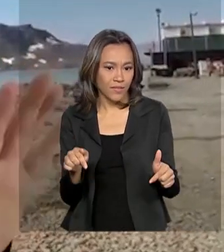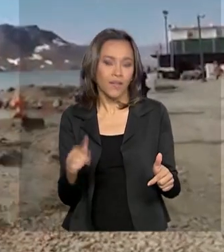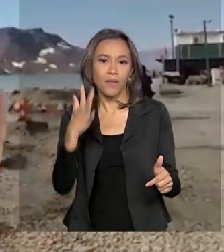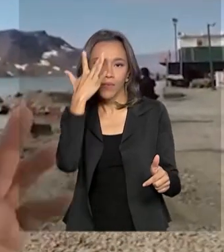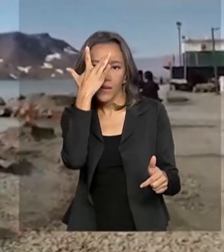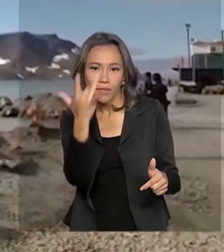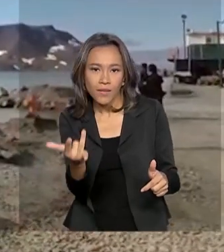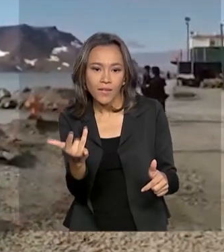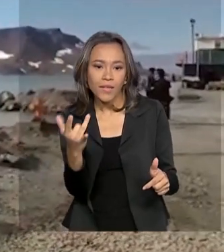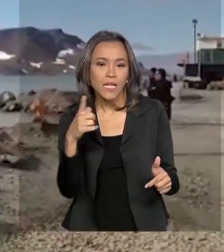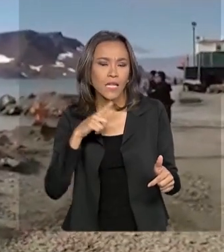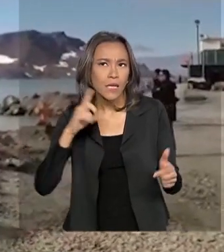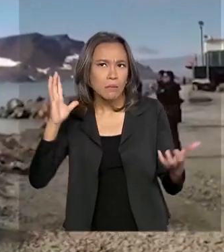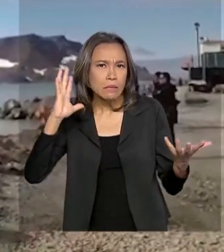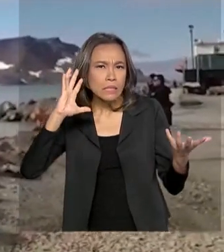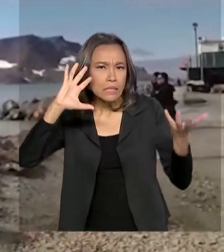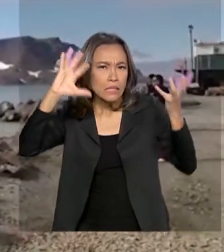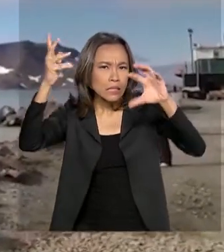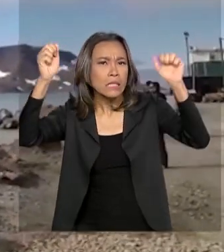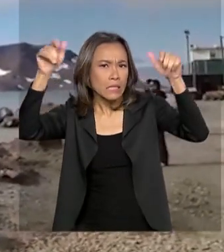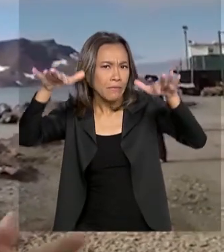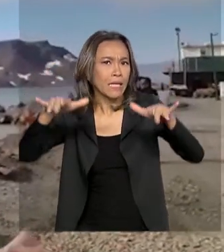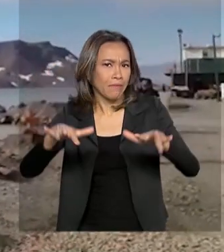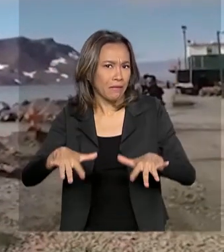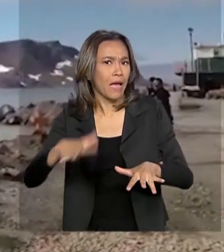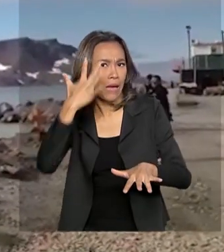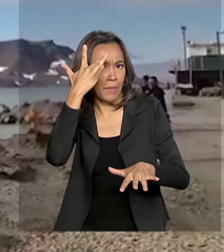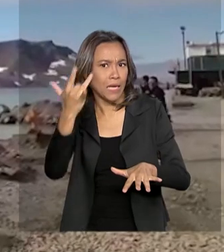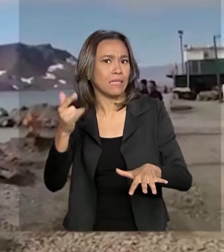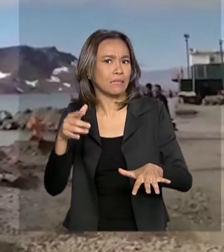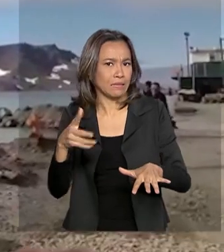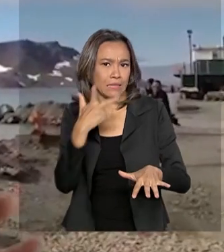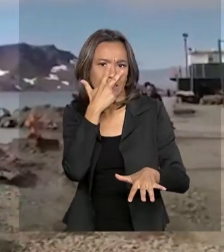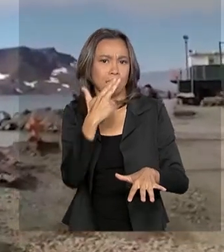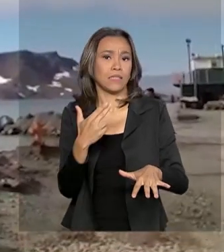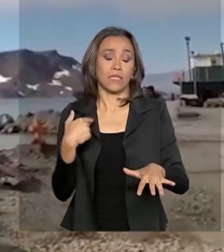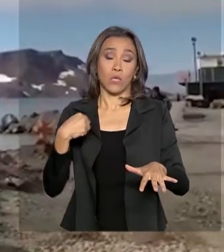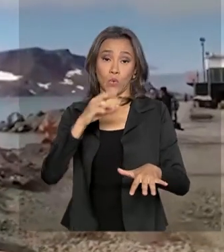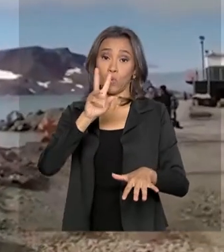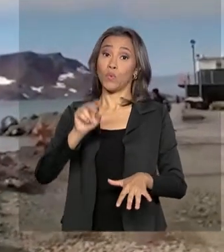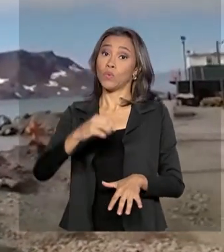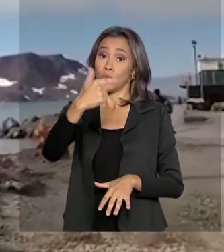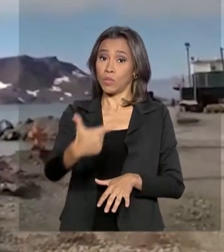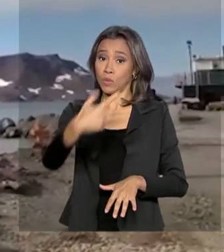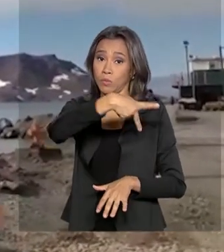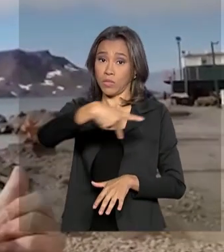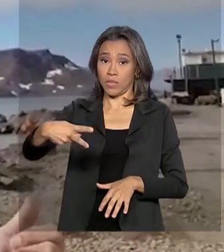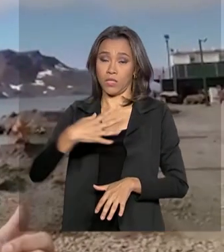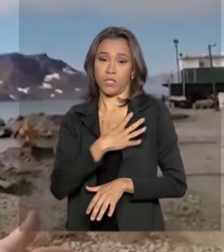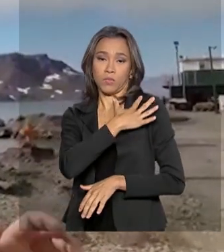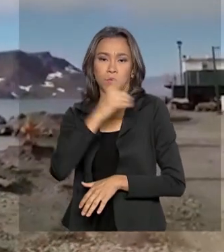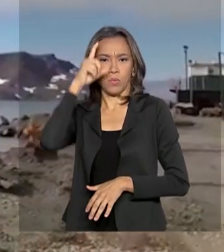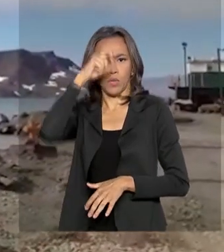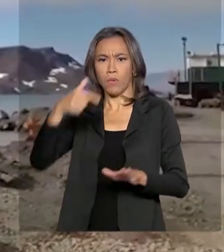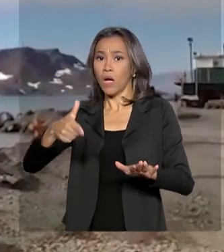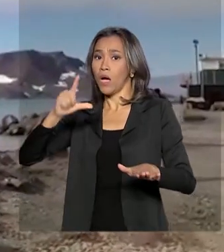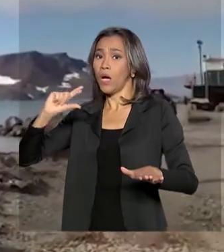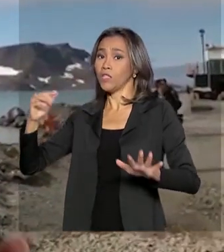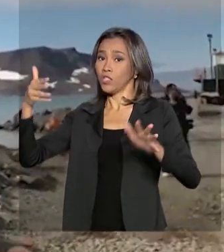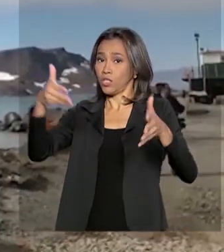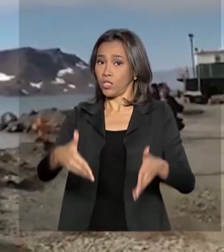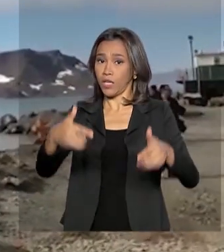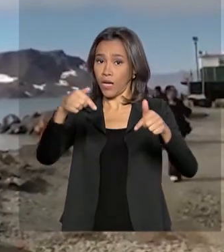amanhã existe uma previsão de neve aqui na Antártica. O vice-presidente da República, Hamilton Mourão, antes de embarcar aqui para a